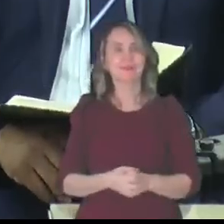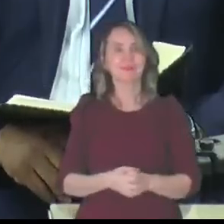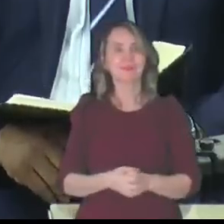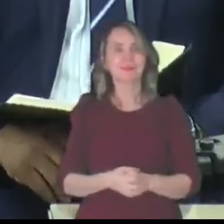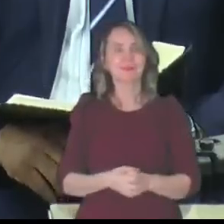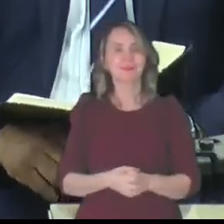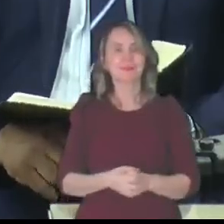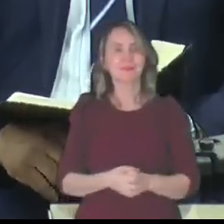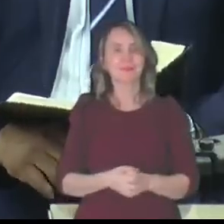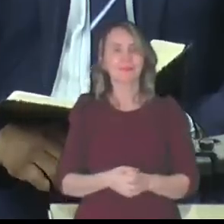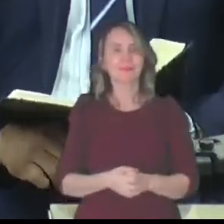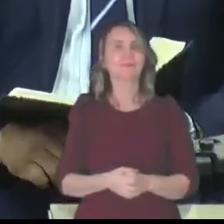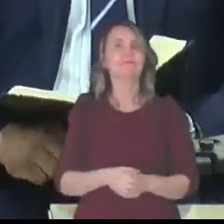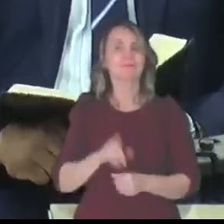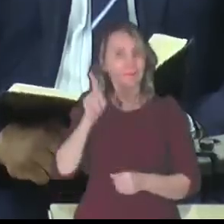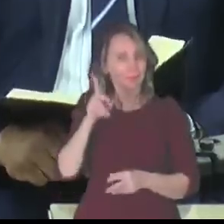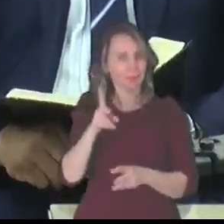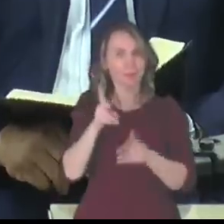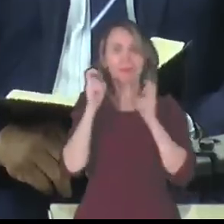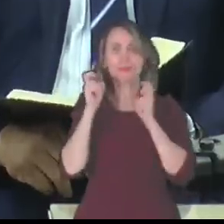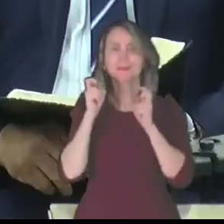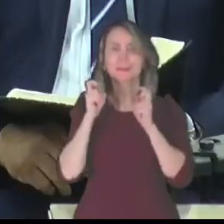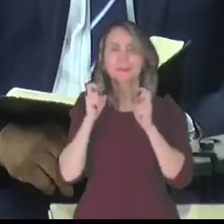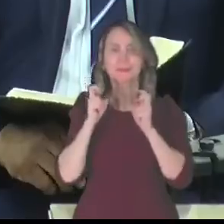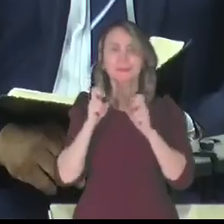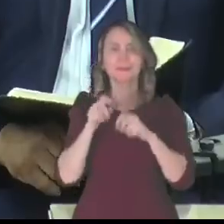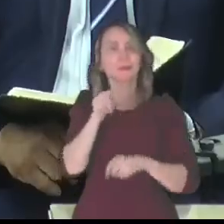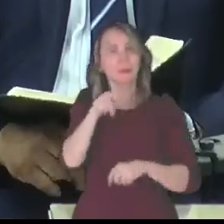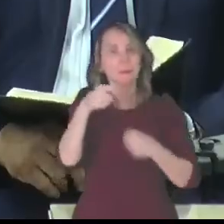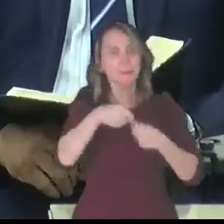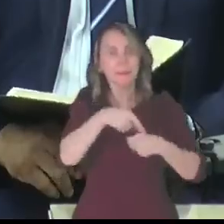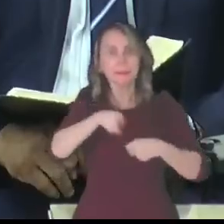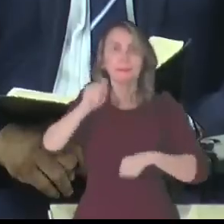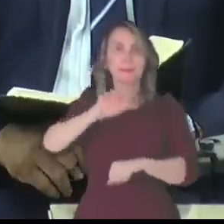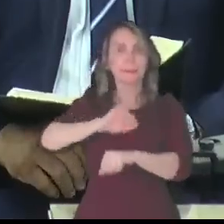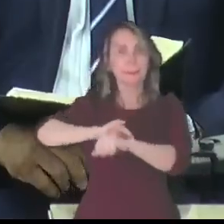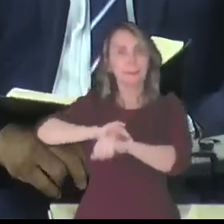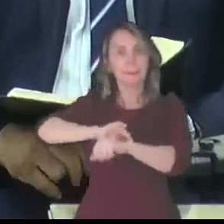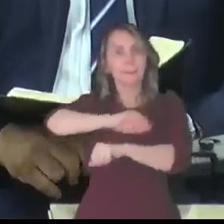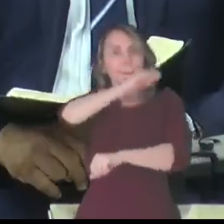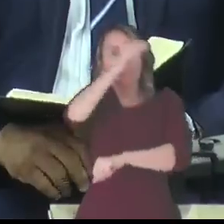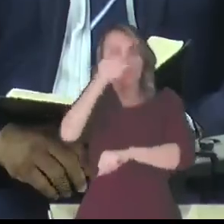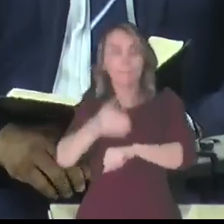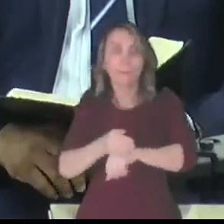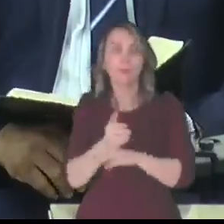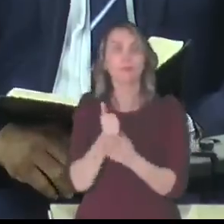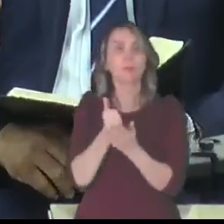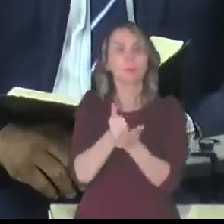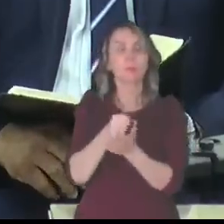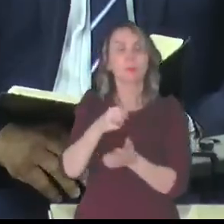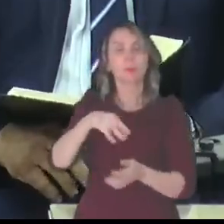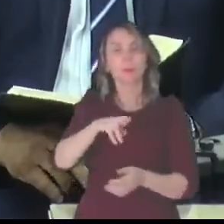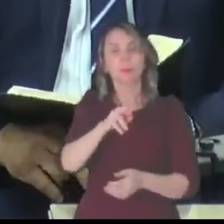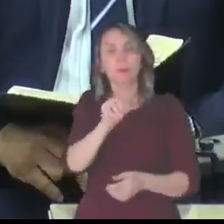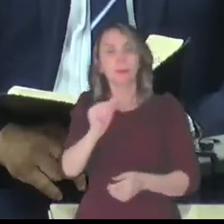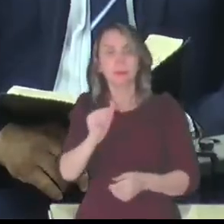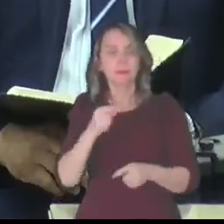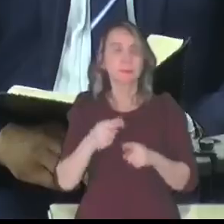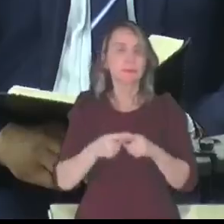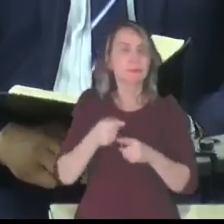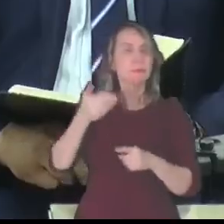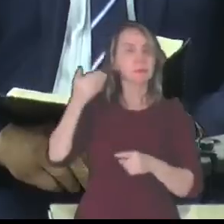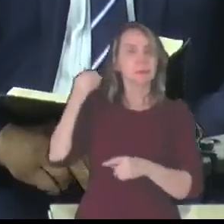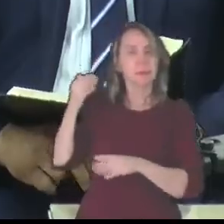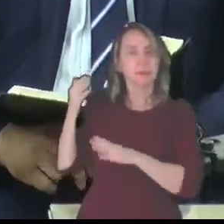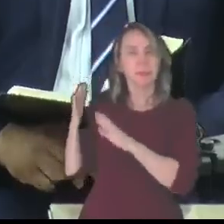aleluia não viu Você tem que ir para o monte da minha a igreja porque era que a Igreja Primitiva era tão poderosa